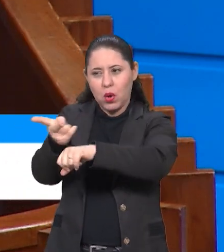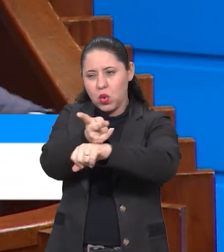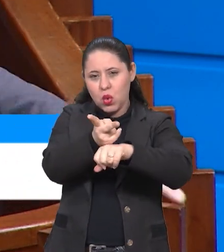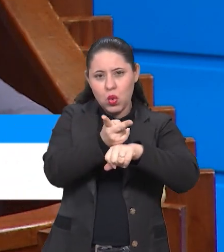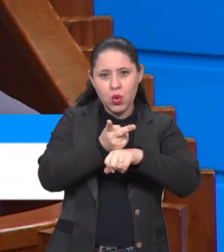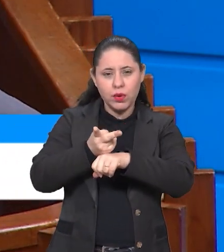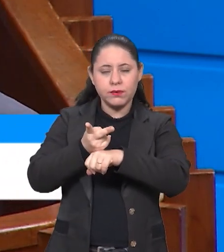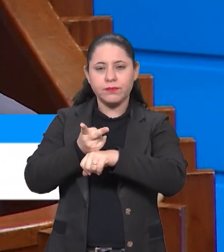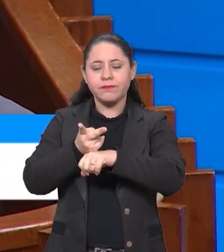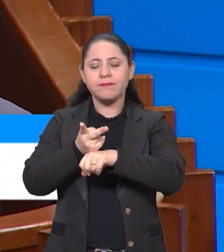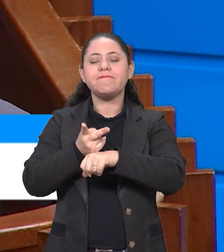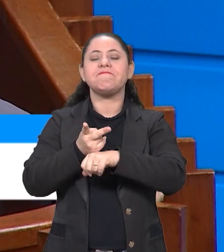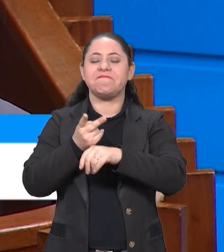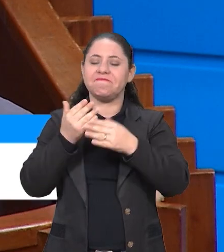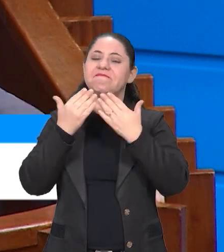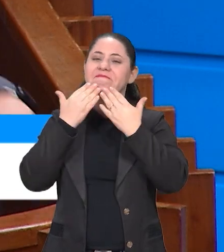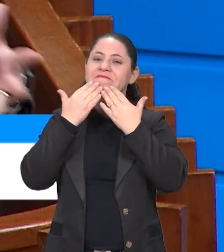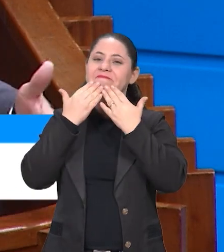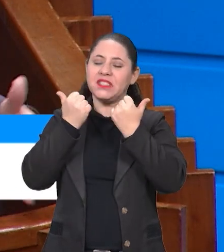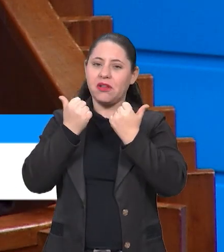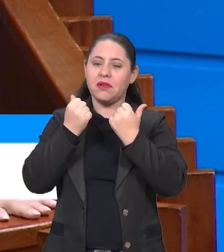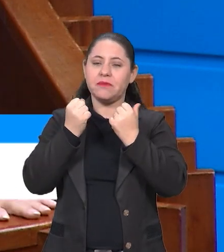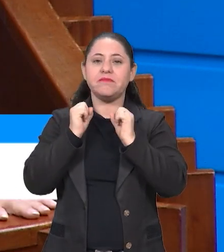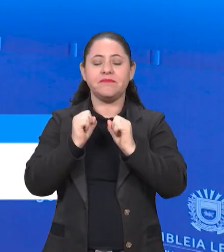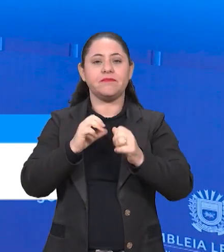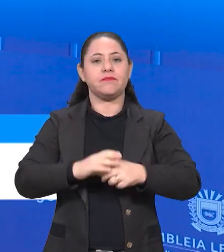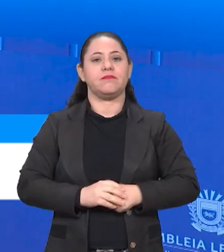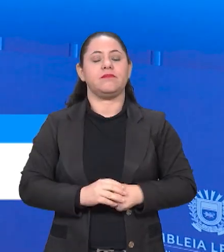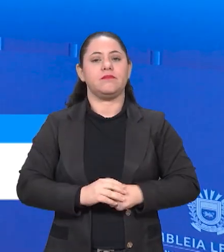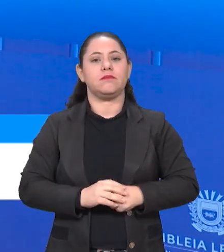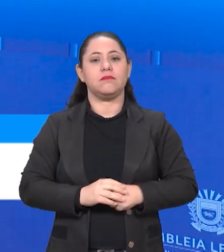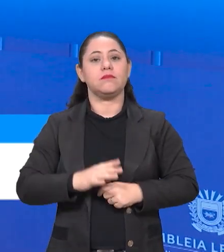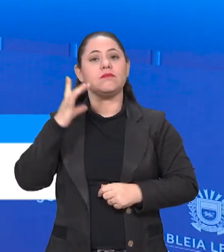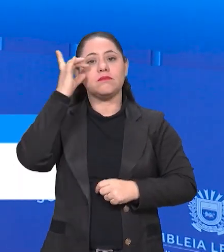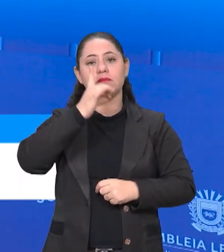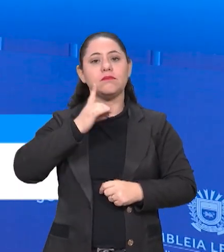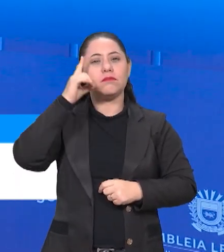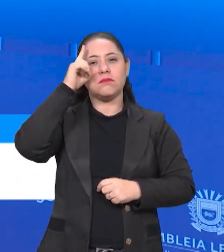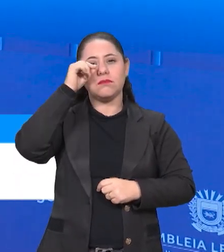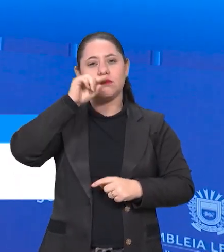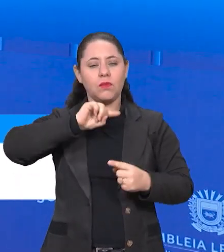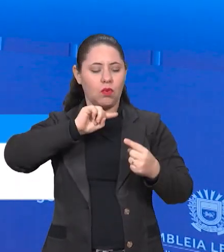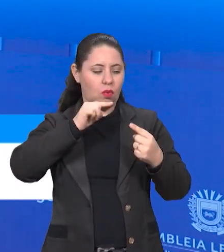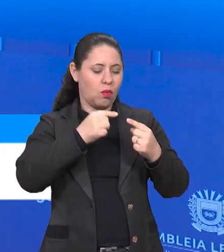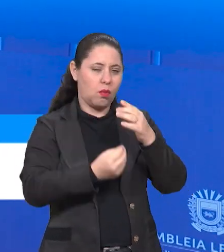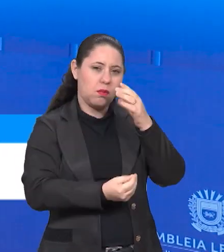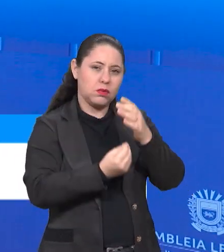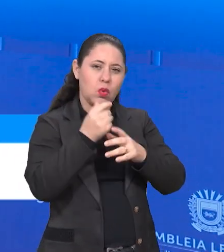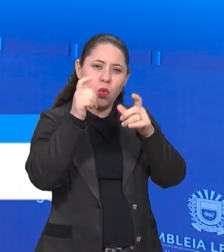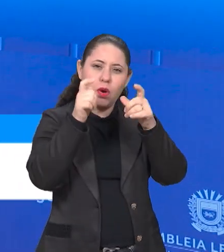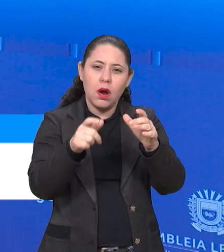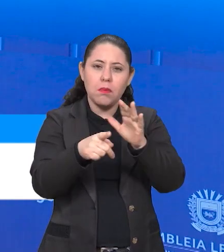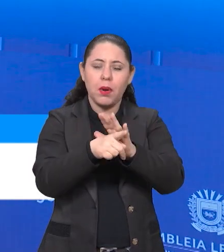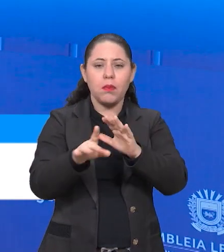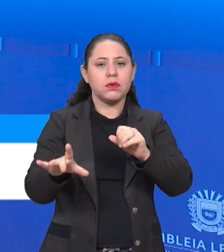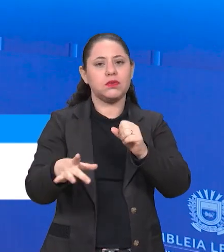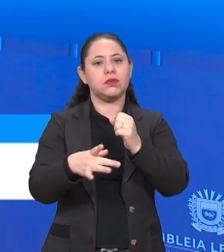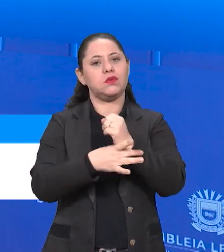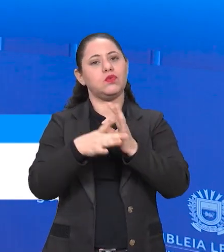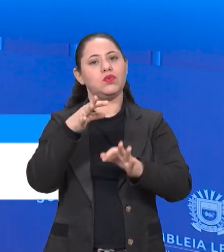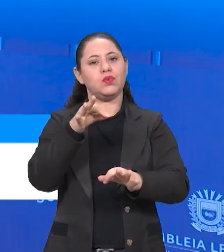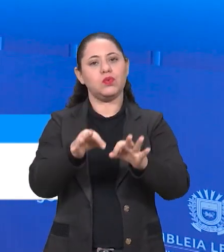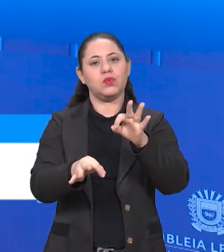consegue buscar o melhor possível. Conforme o presidente Gerson Claro, o objetivo é criar um ambiente